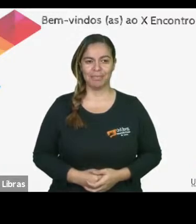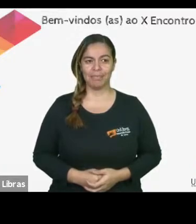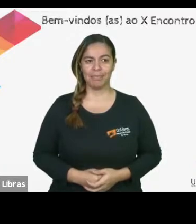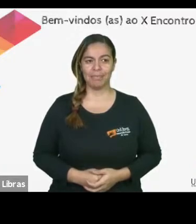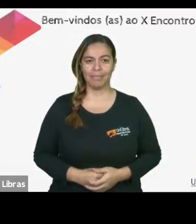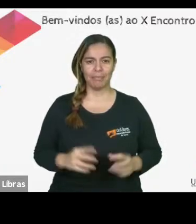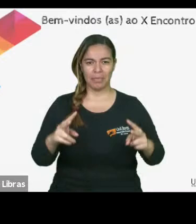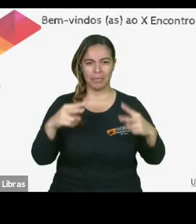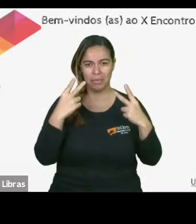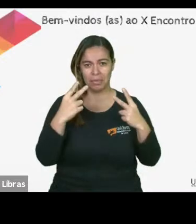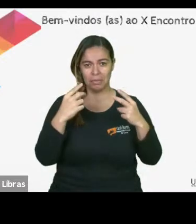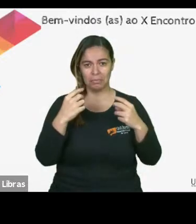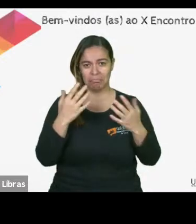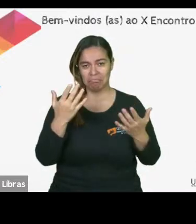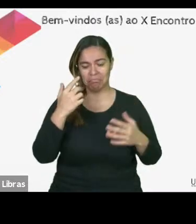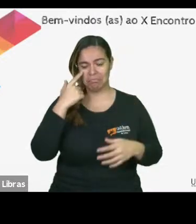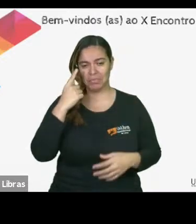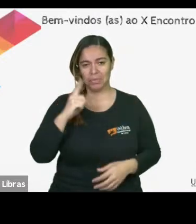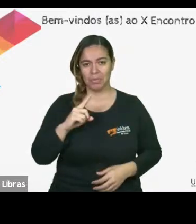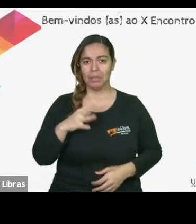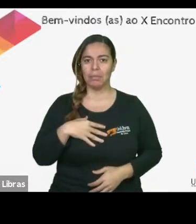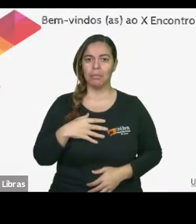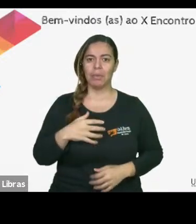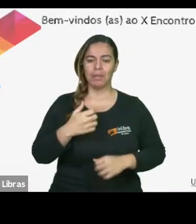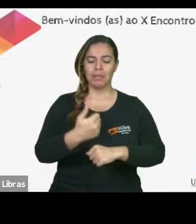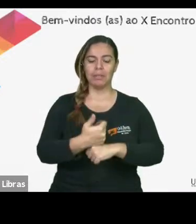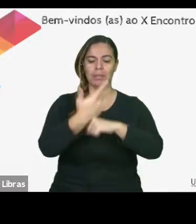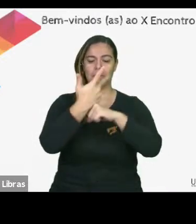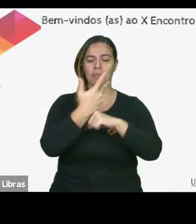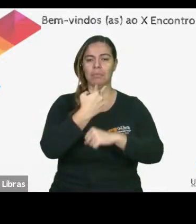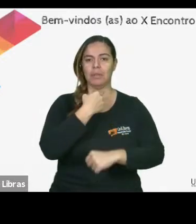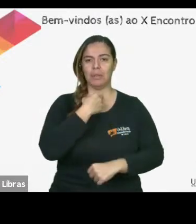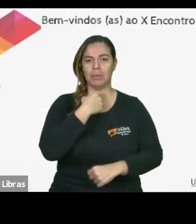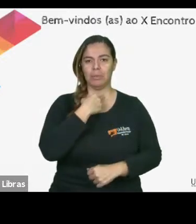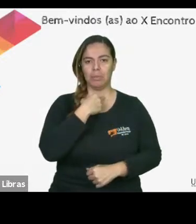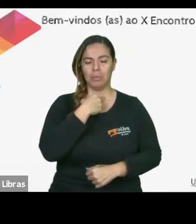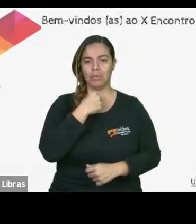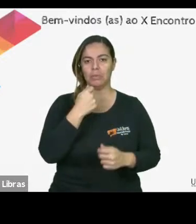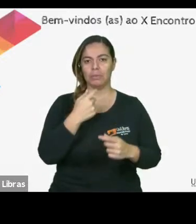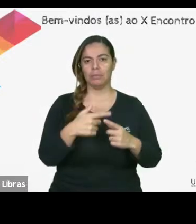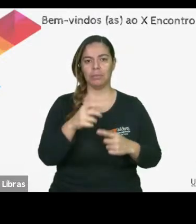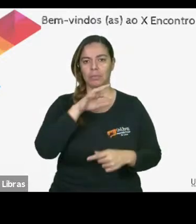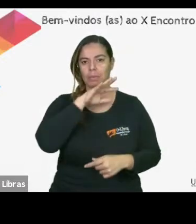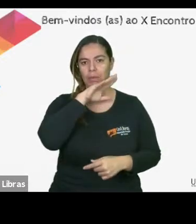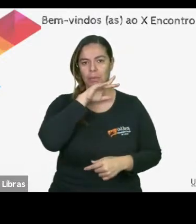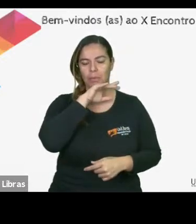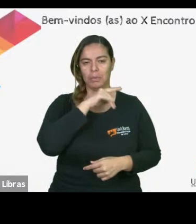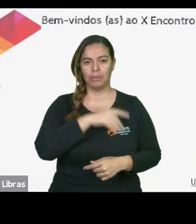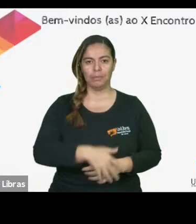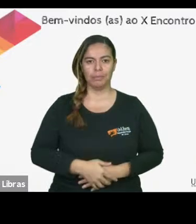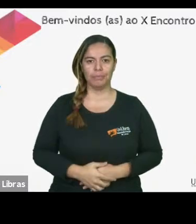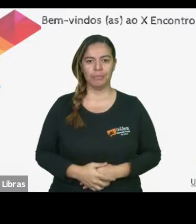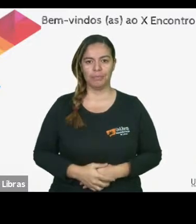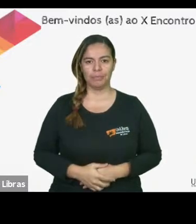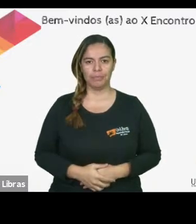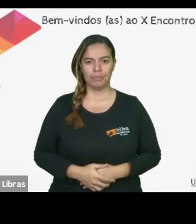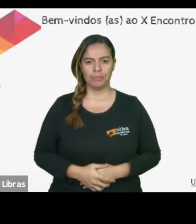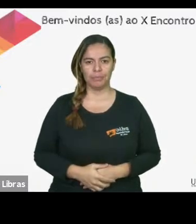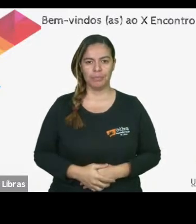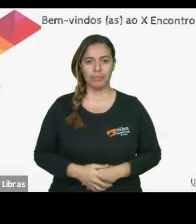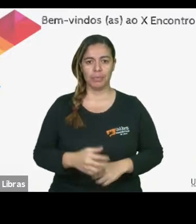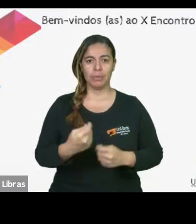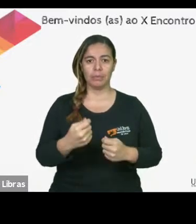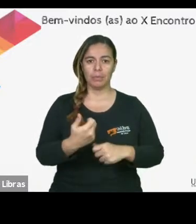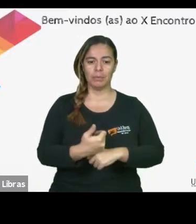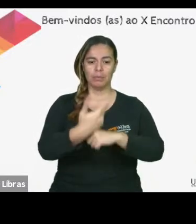ven. Y no puedo activar mi cámara por alguna razón. Jorge, tienes que activar la cámara para